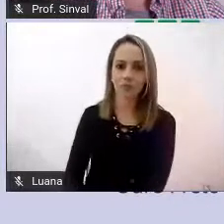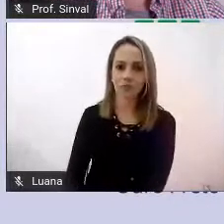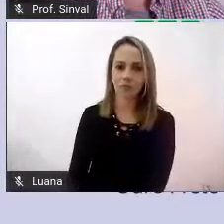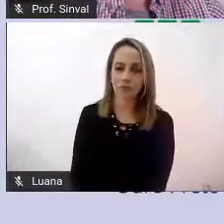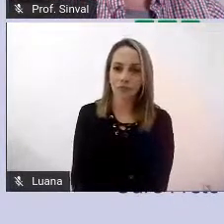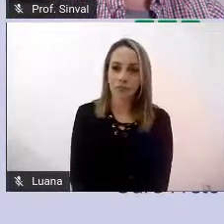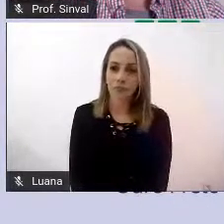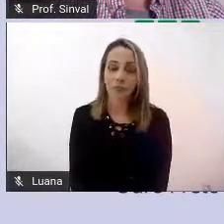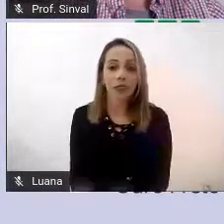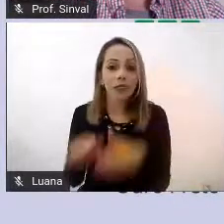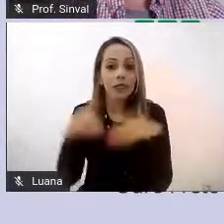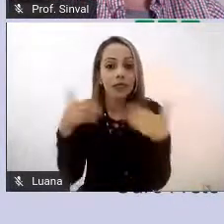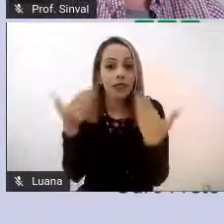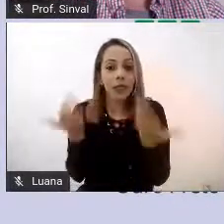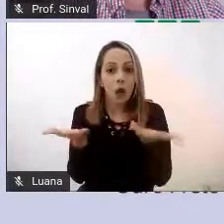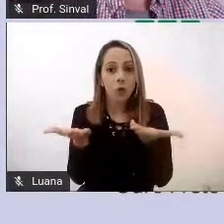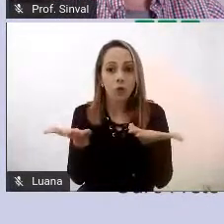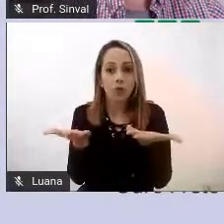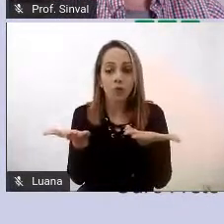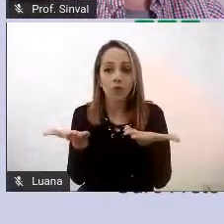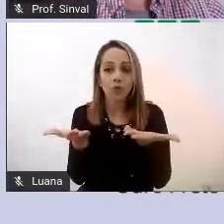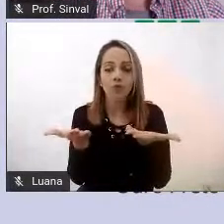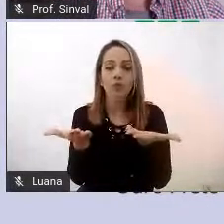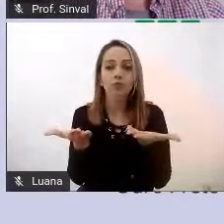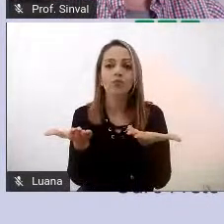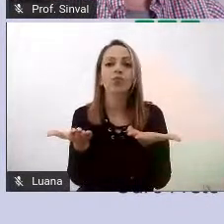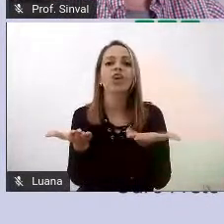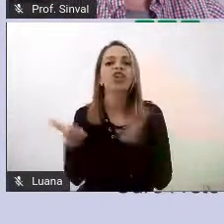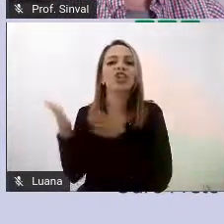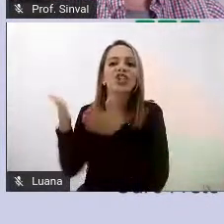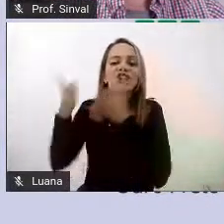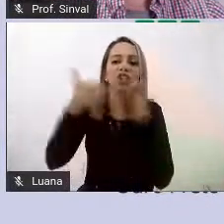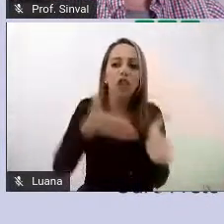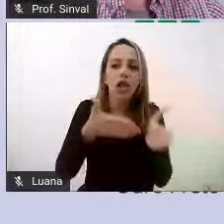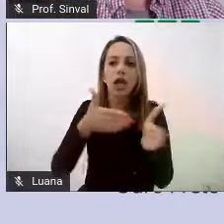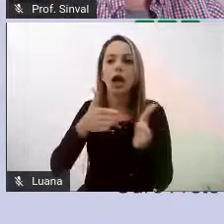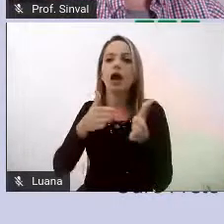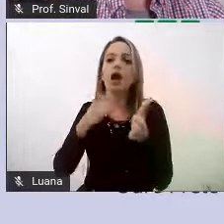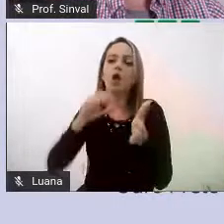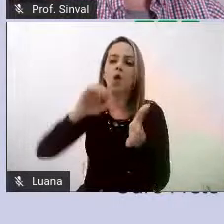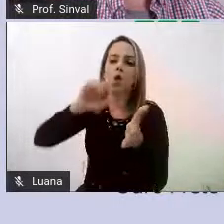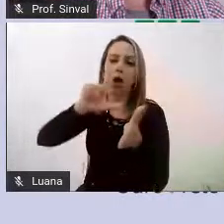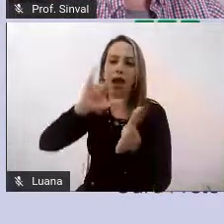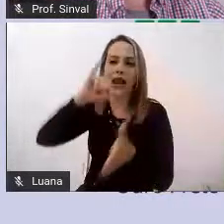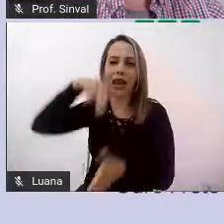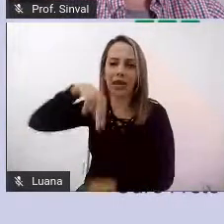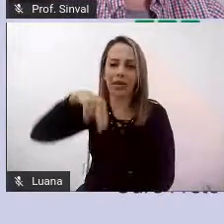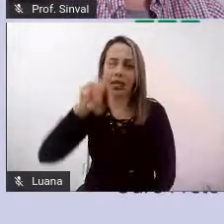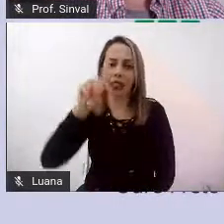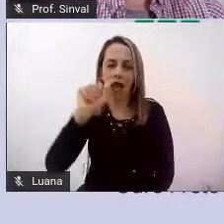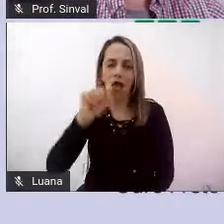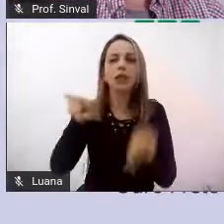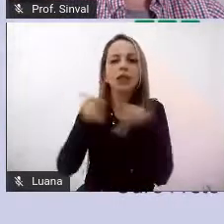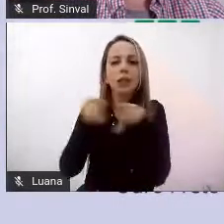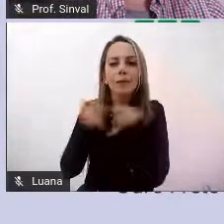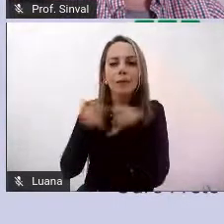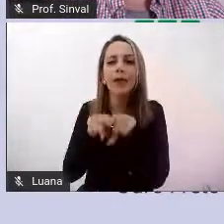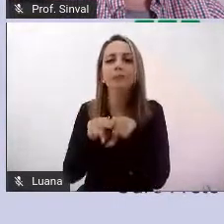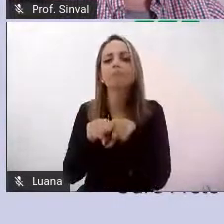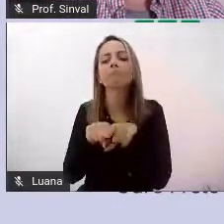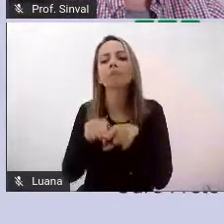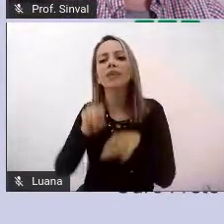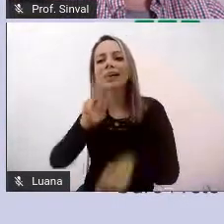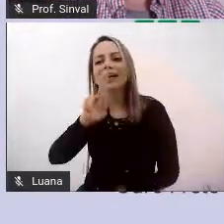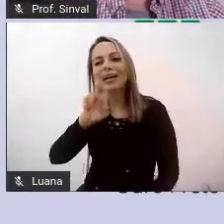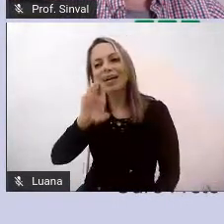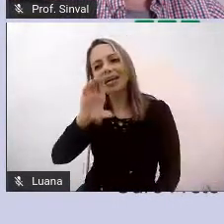Então, quando a esquadra chega em Olinda e Recife, ela chega com uma expectativa de que aquele